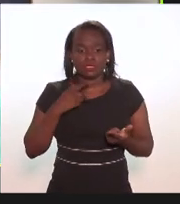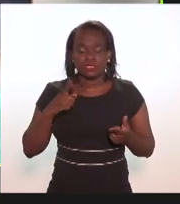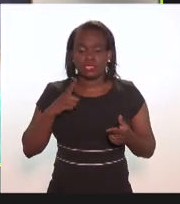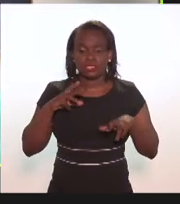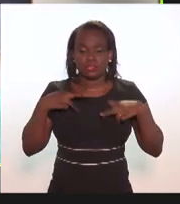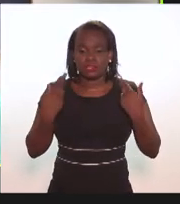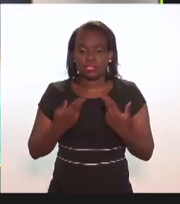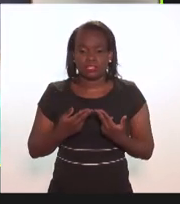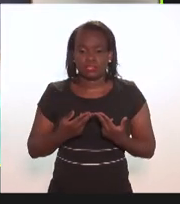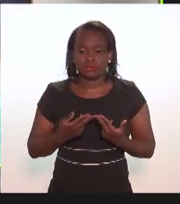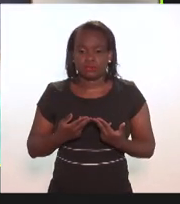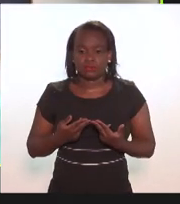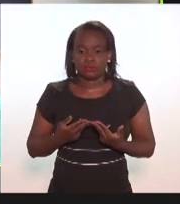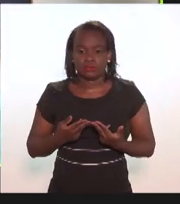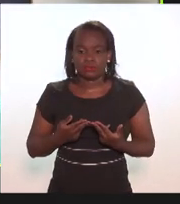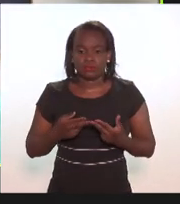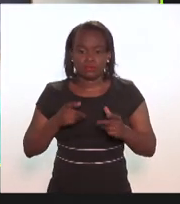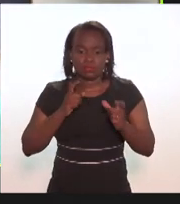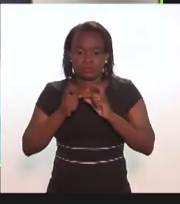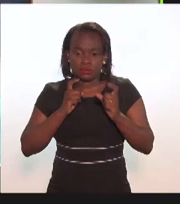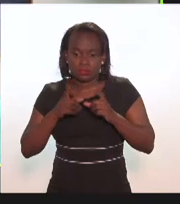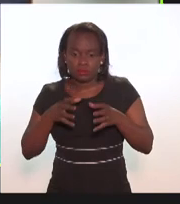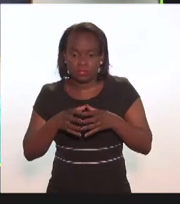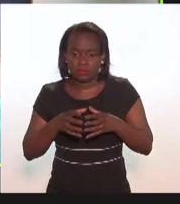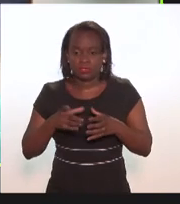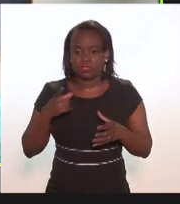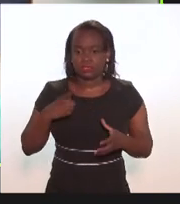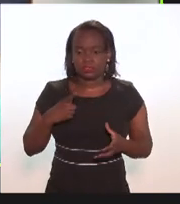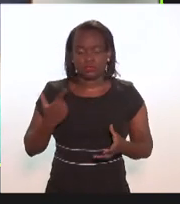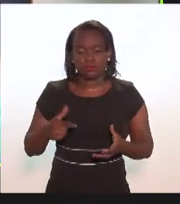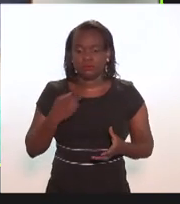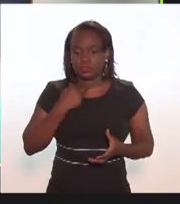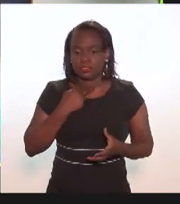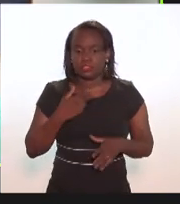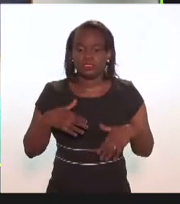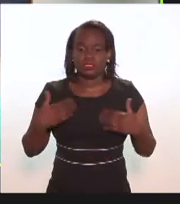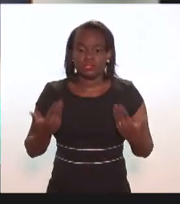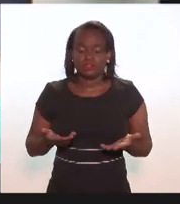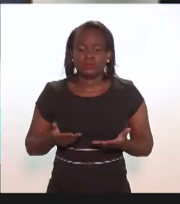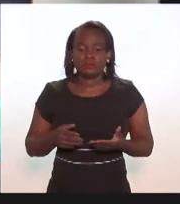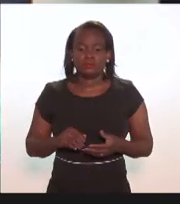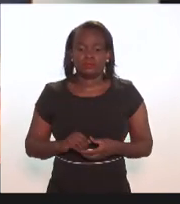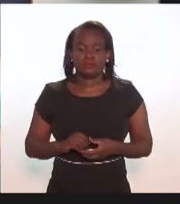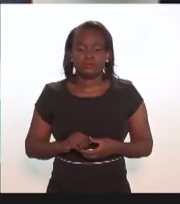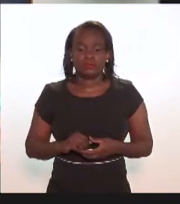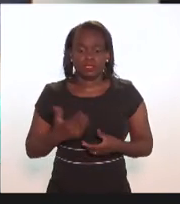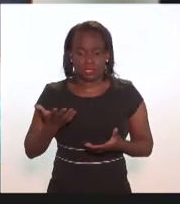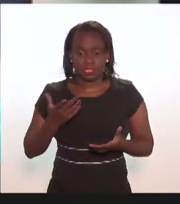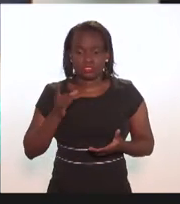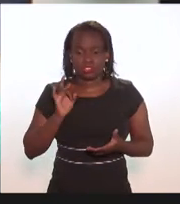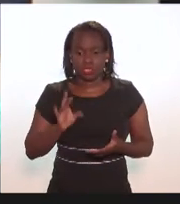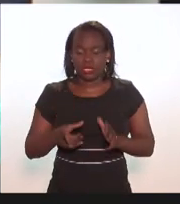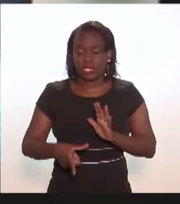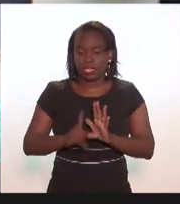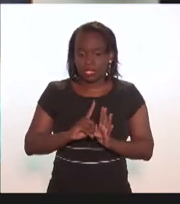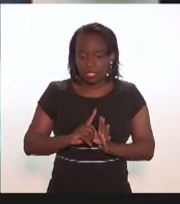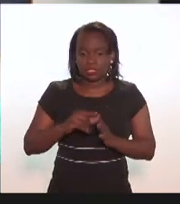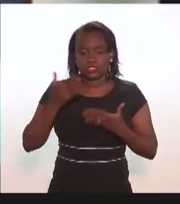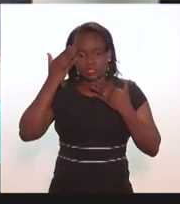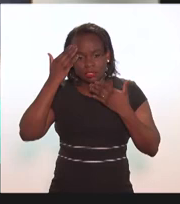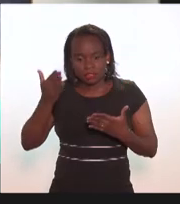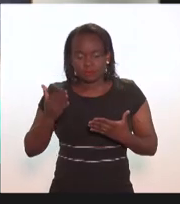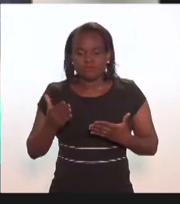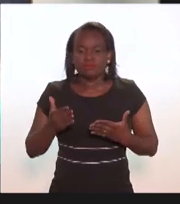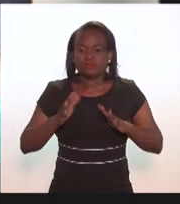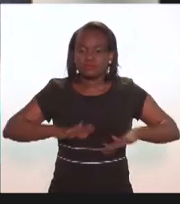sessão, comissão funcionando. Então, eu queria, só antes de fazer os